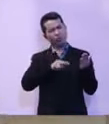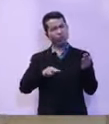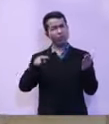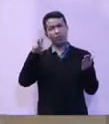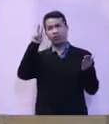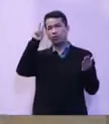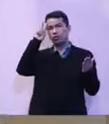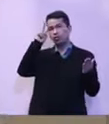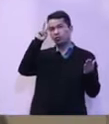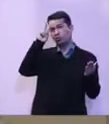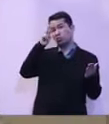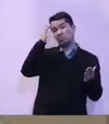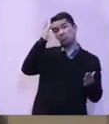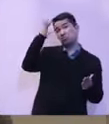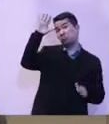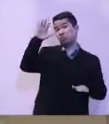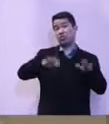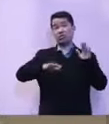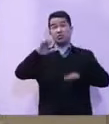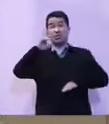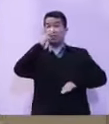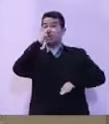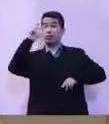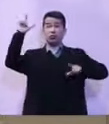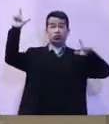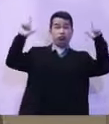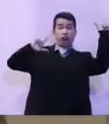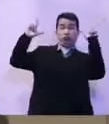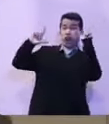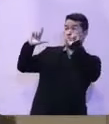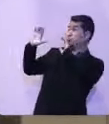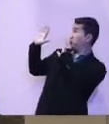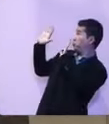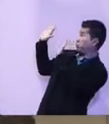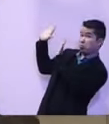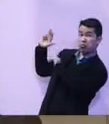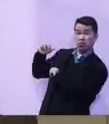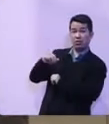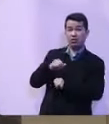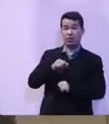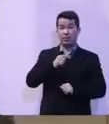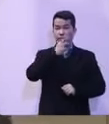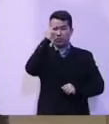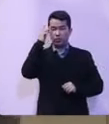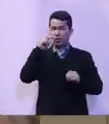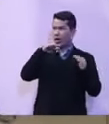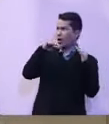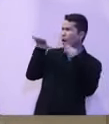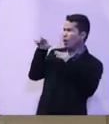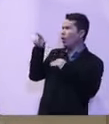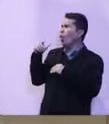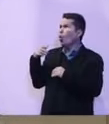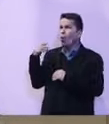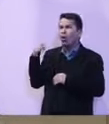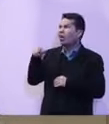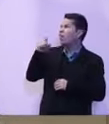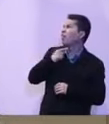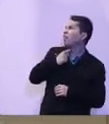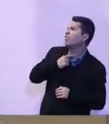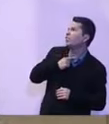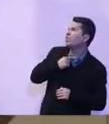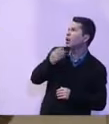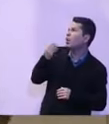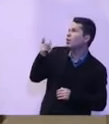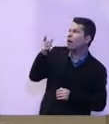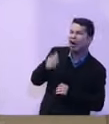vai ter um telão mostrando a sua vida. E a Bíblia diz que até as suas intenções vão ser julgadas. E aí, conforme os seus